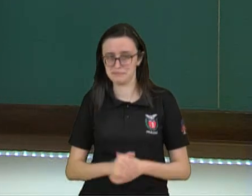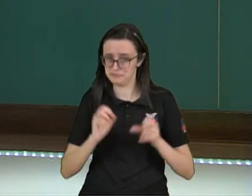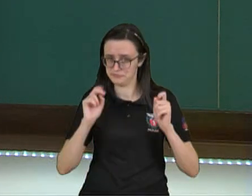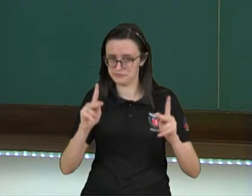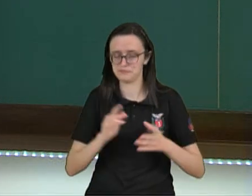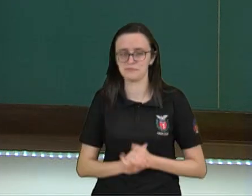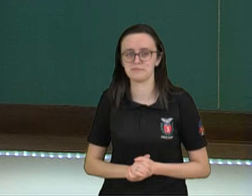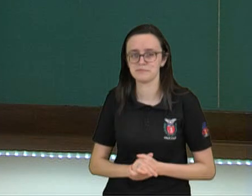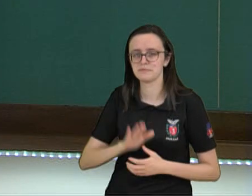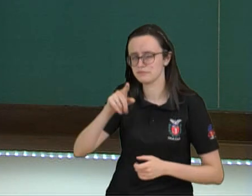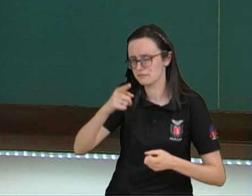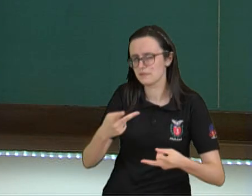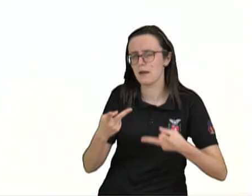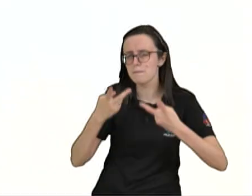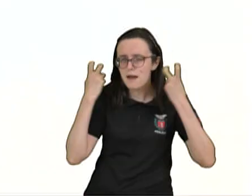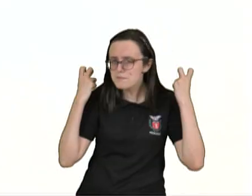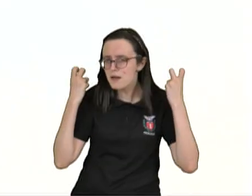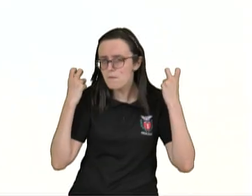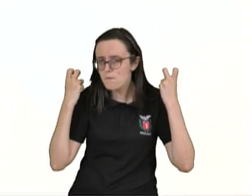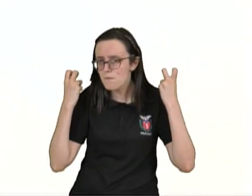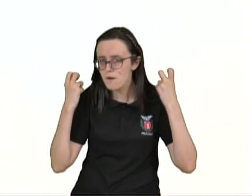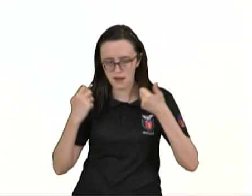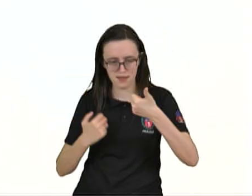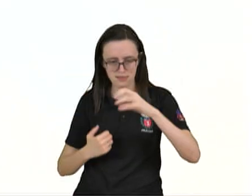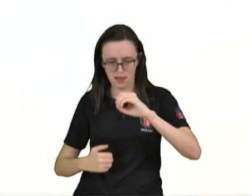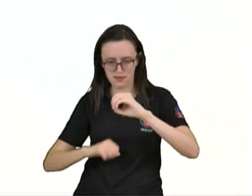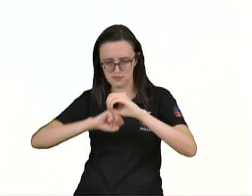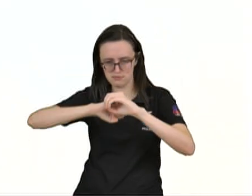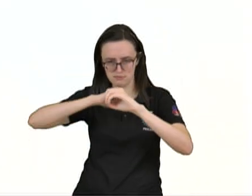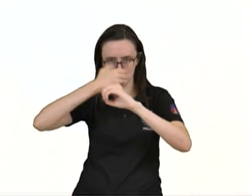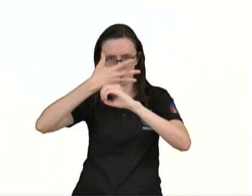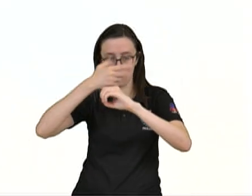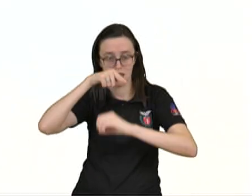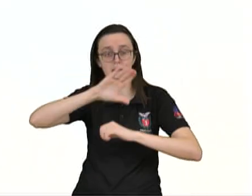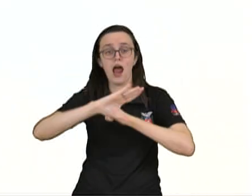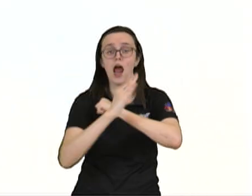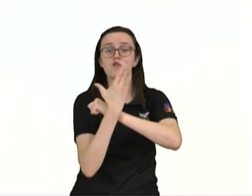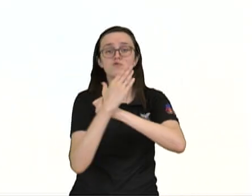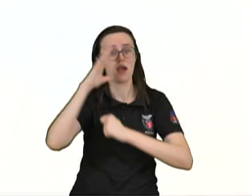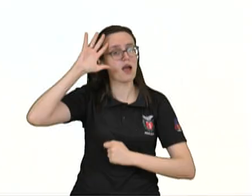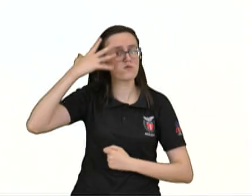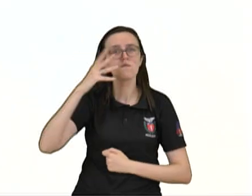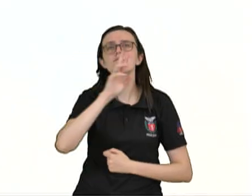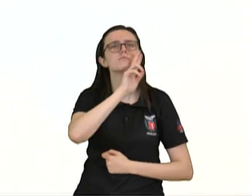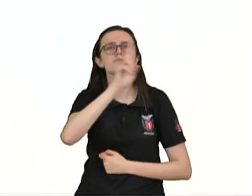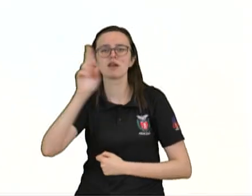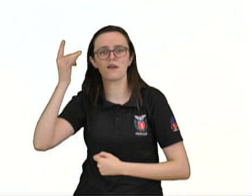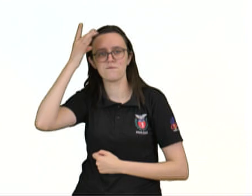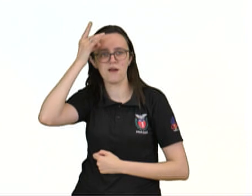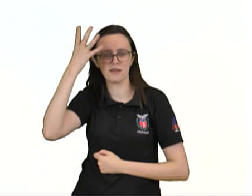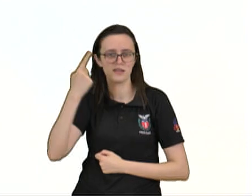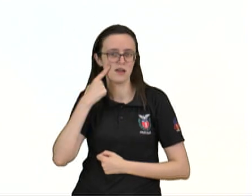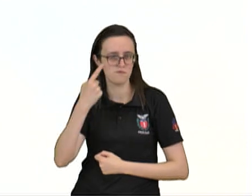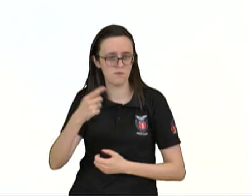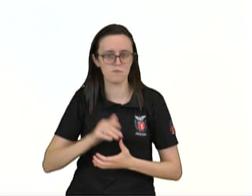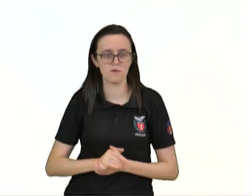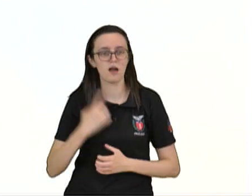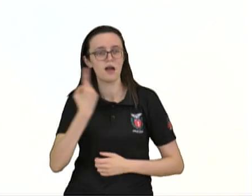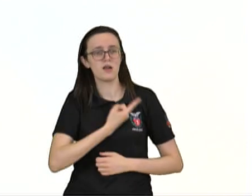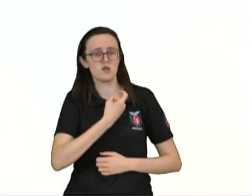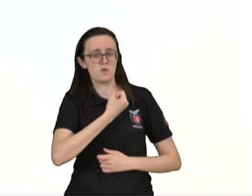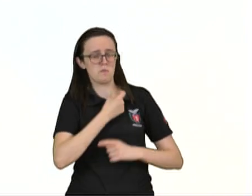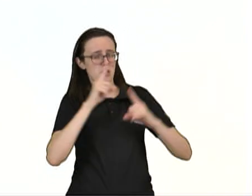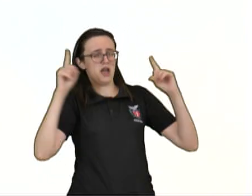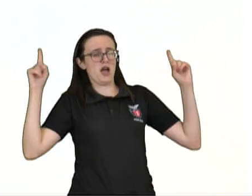ok? Percebeu a notação científica nos ajudando a resolver os exercícios? Olha ali, ó, a gente transformou